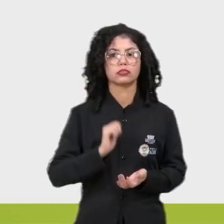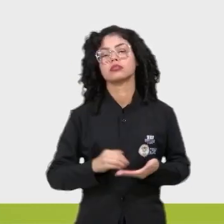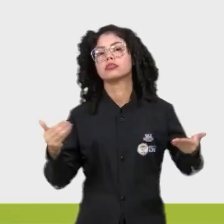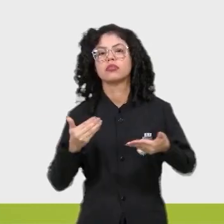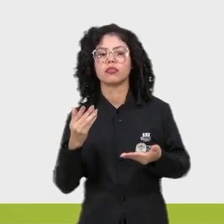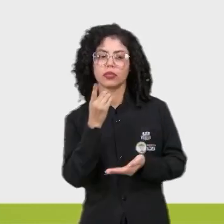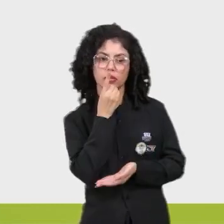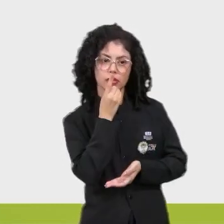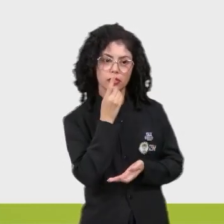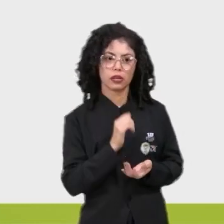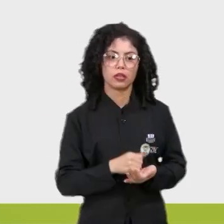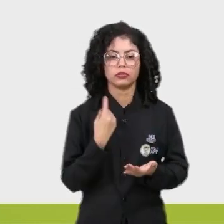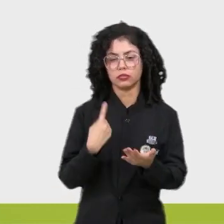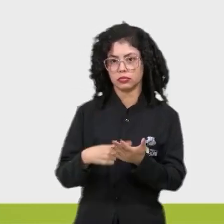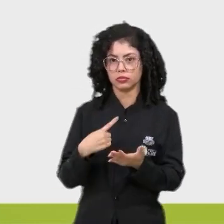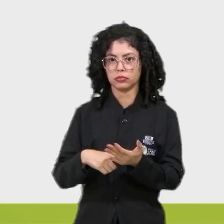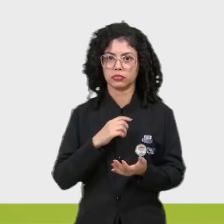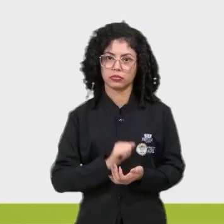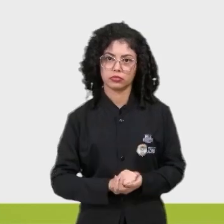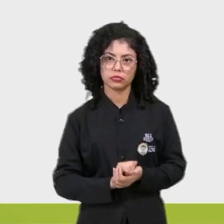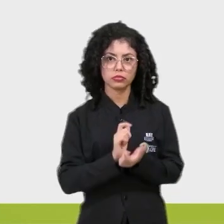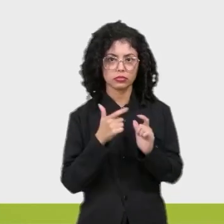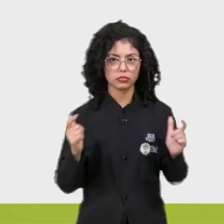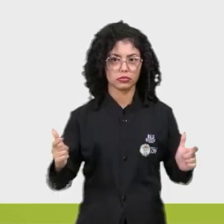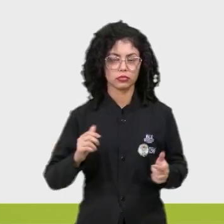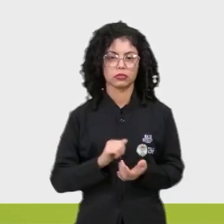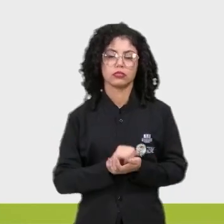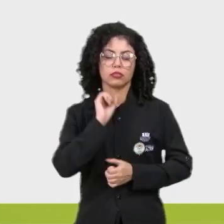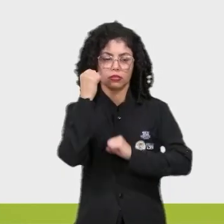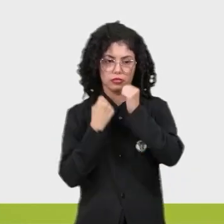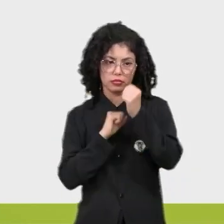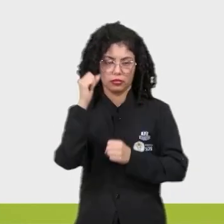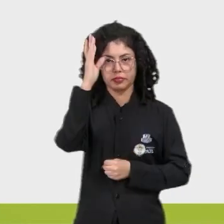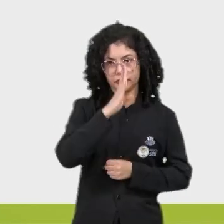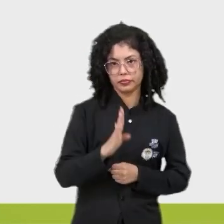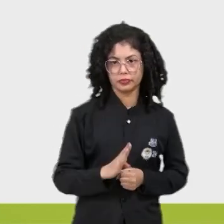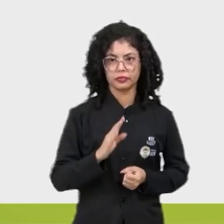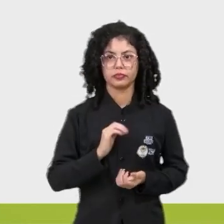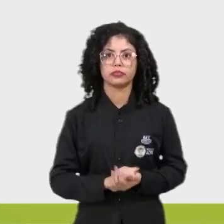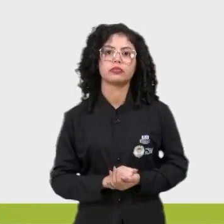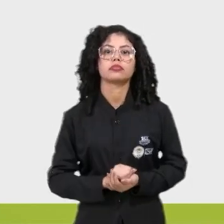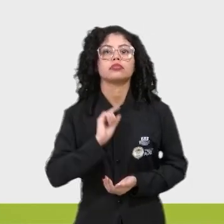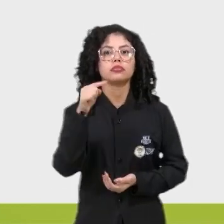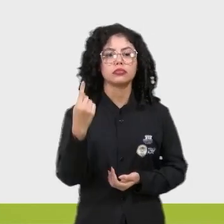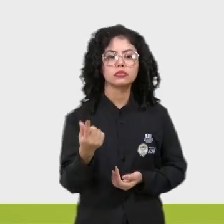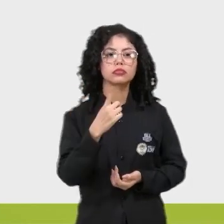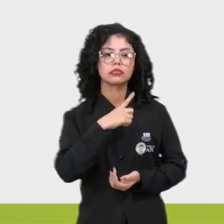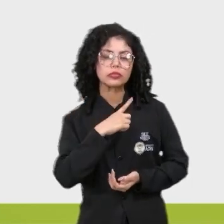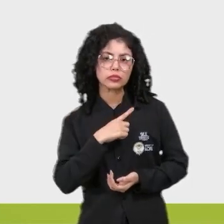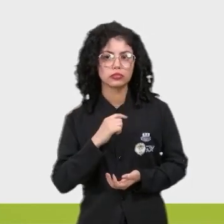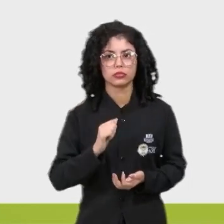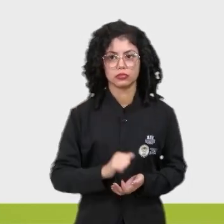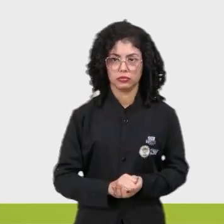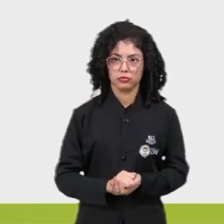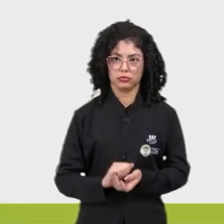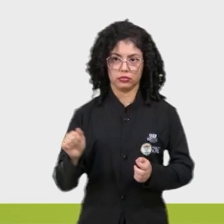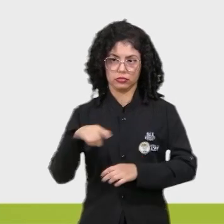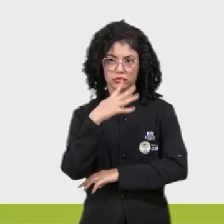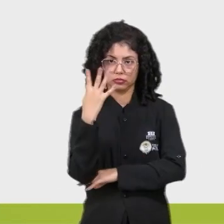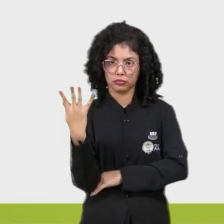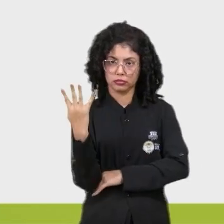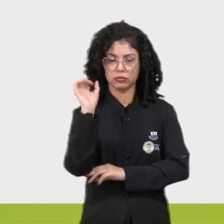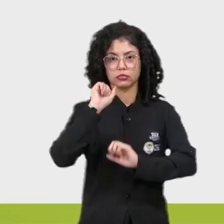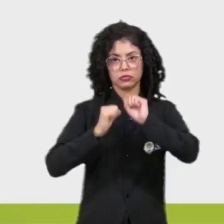em dia, ele é considerado o coração industrial do Brasil. Então, lá nós temos uma quantidade